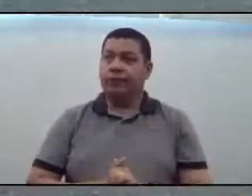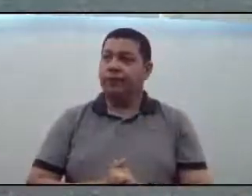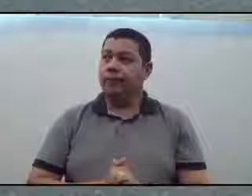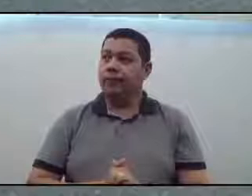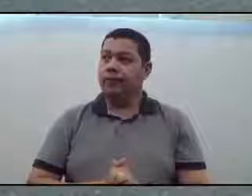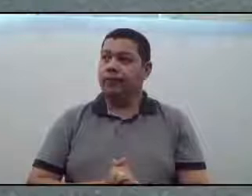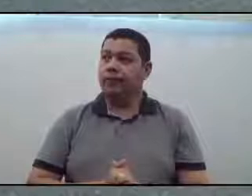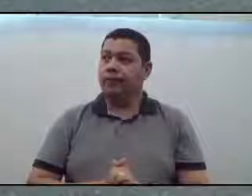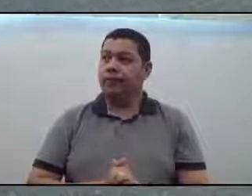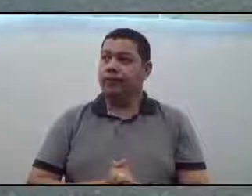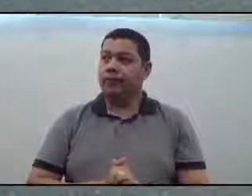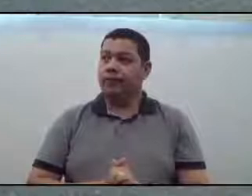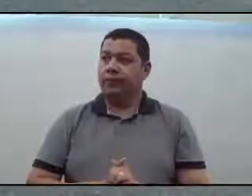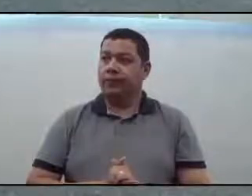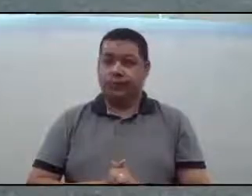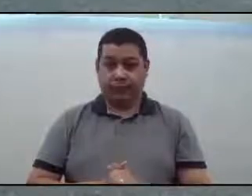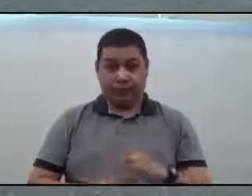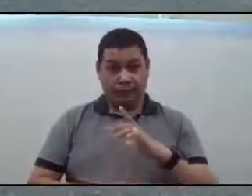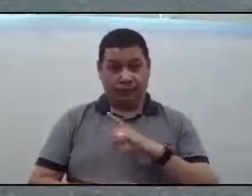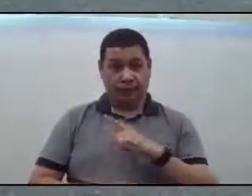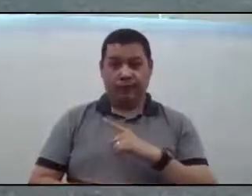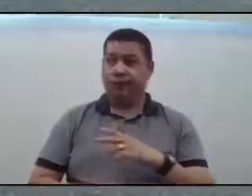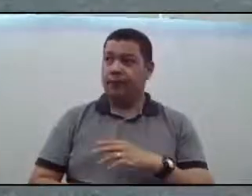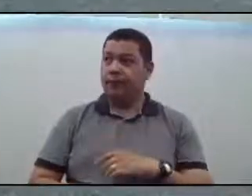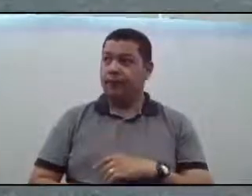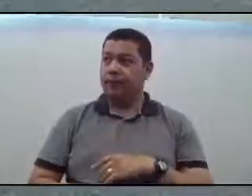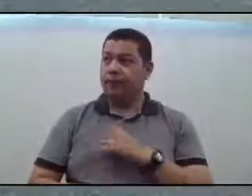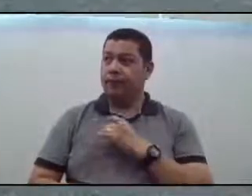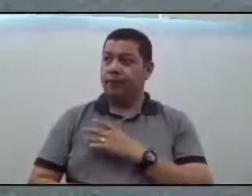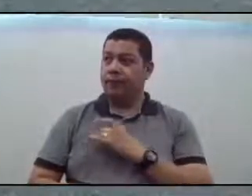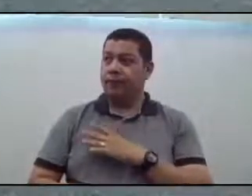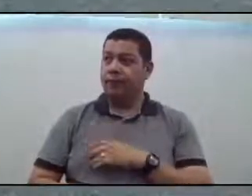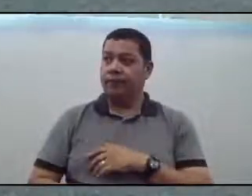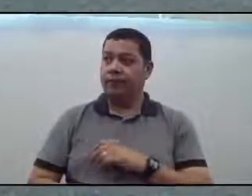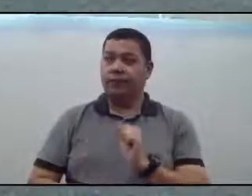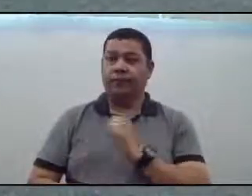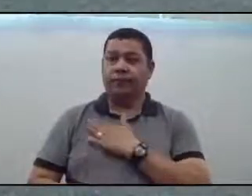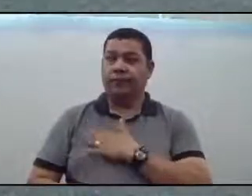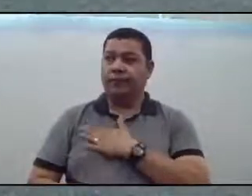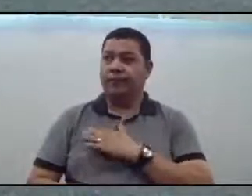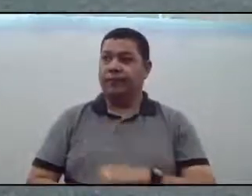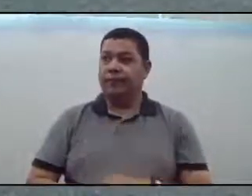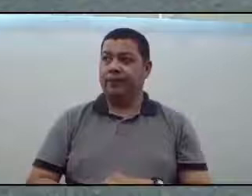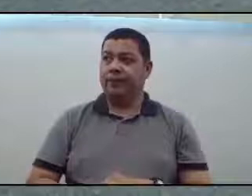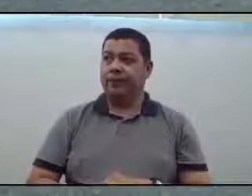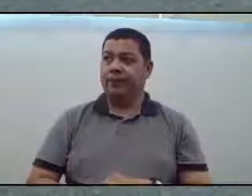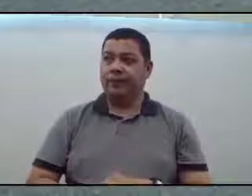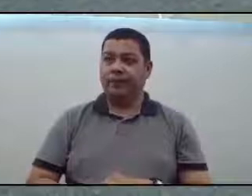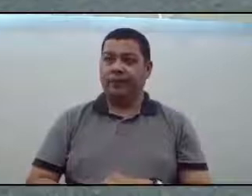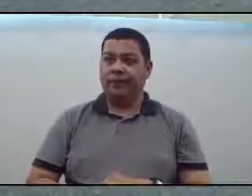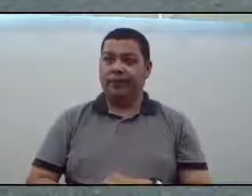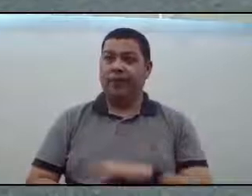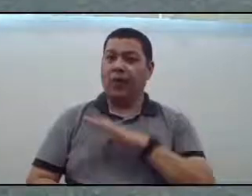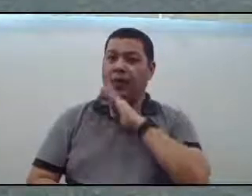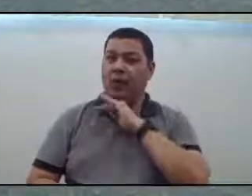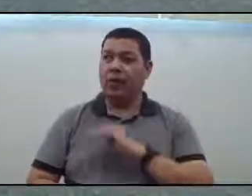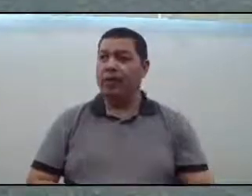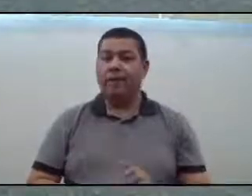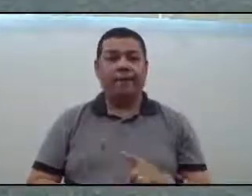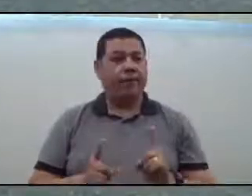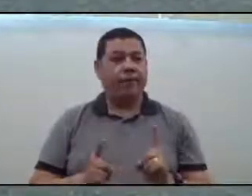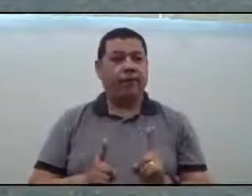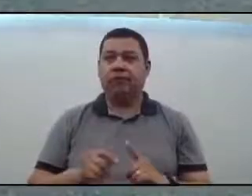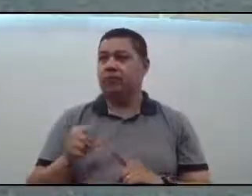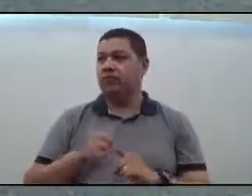um receio com o mês de agosto, né? Um ditado popular, o mês de agosto é o mês de um desgosto, né? Mas na verdade não é